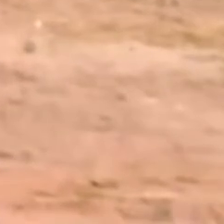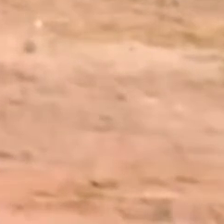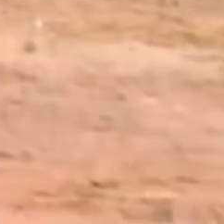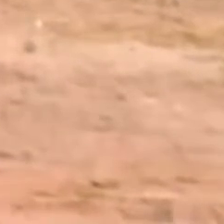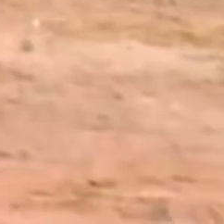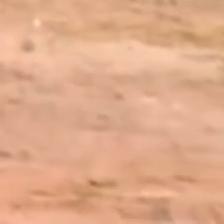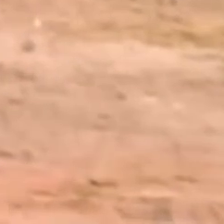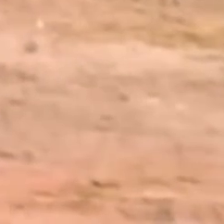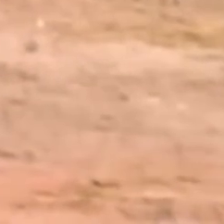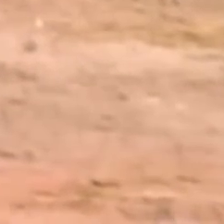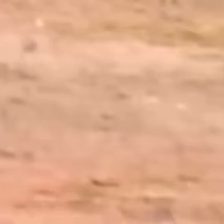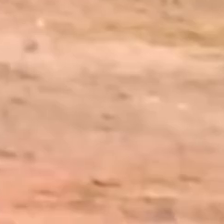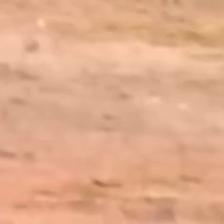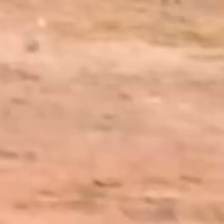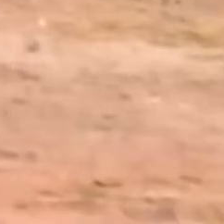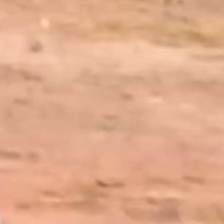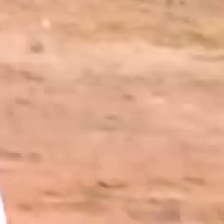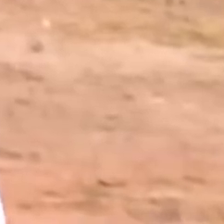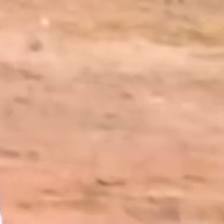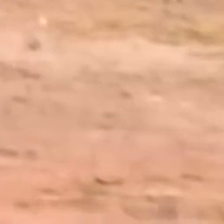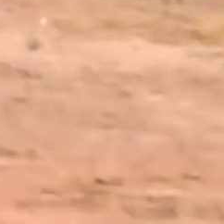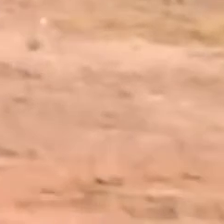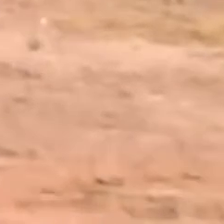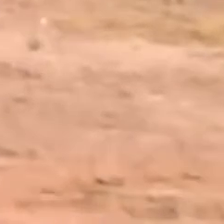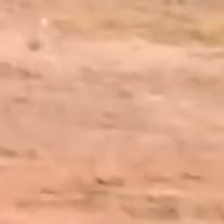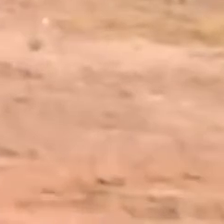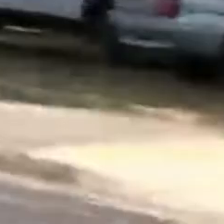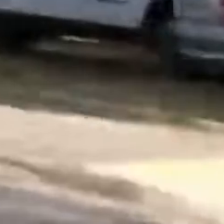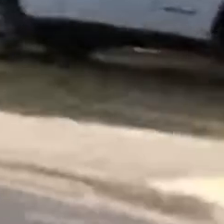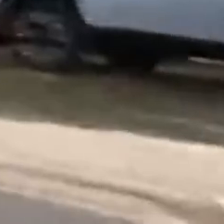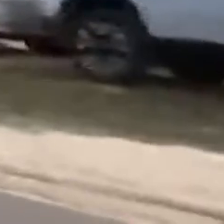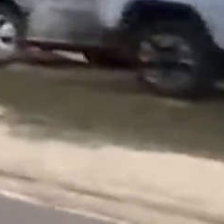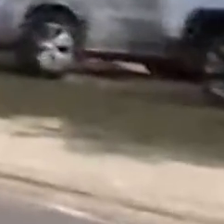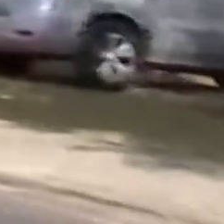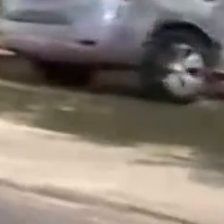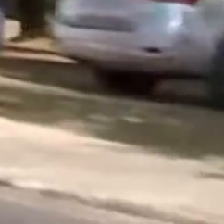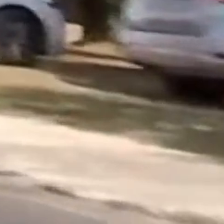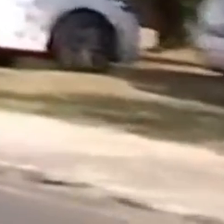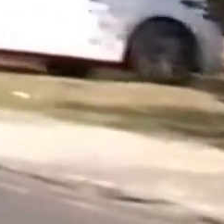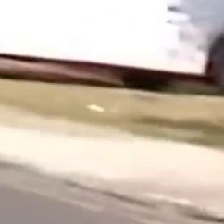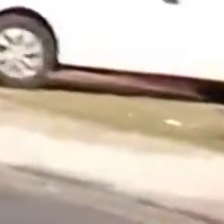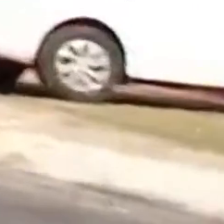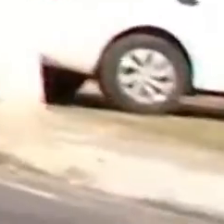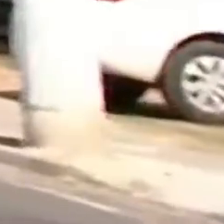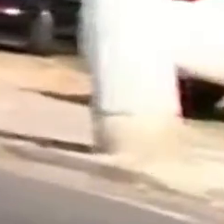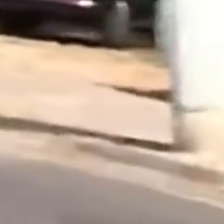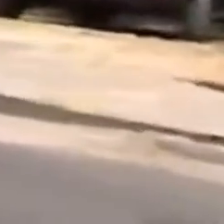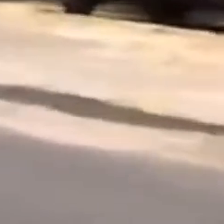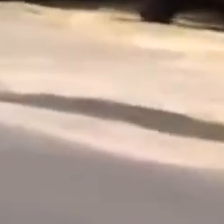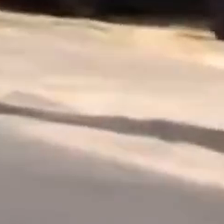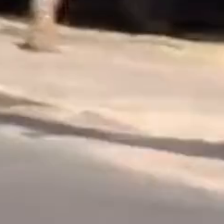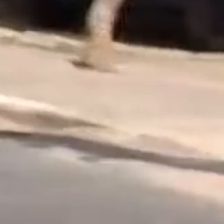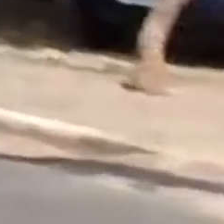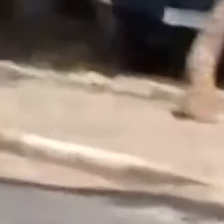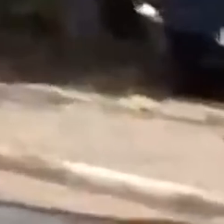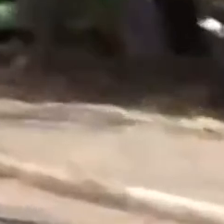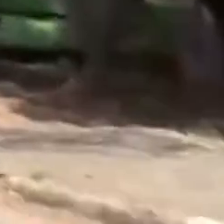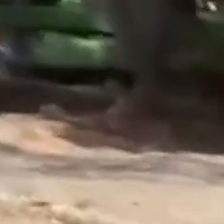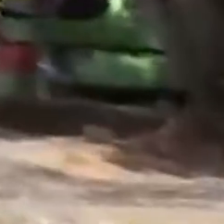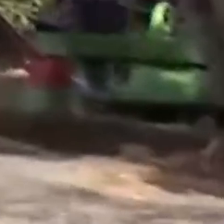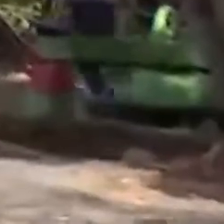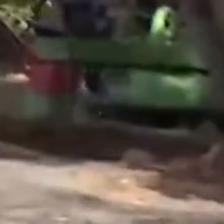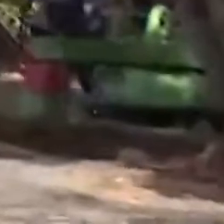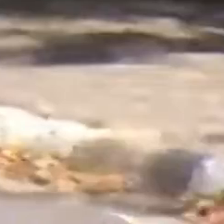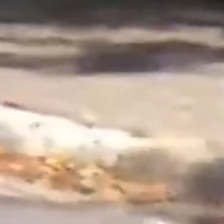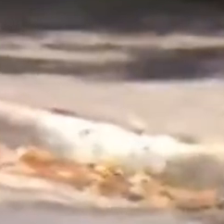dúvida nenhuma, quem ganha é a população aqui da Vila União e região. São quase 3,4 km de ciclovia,